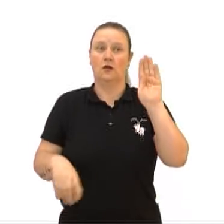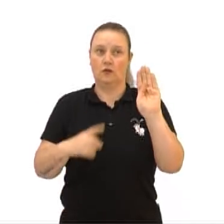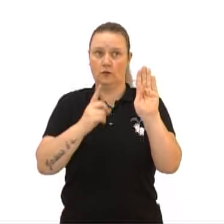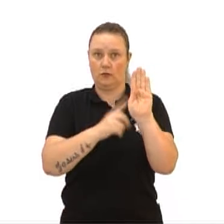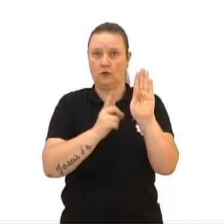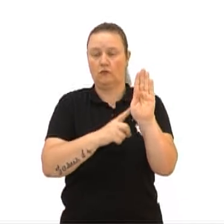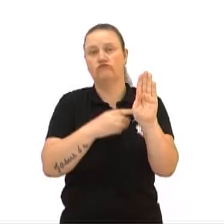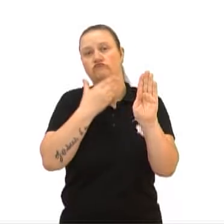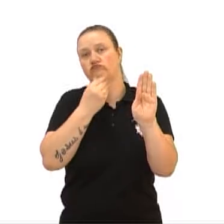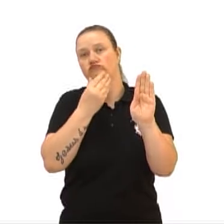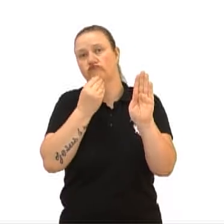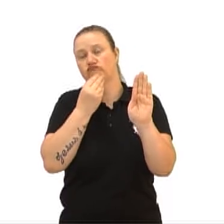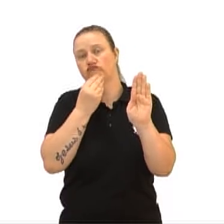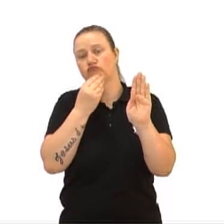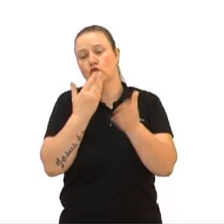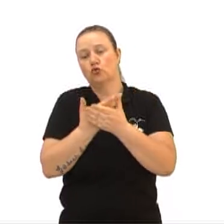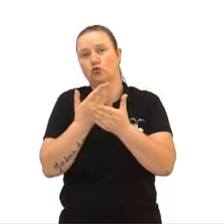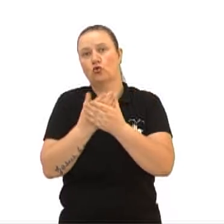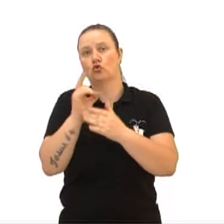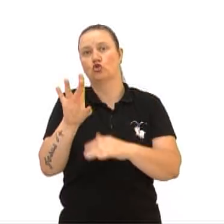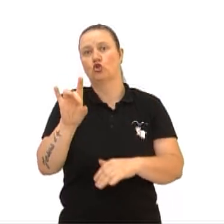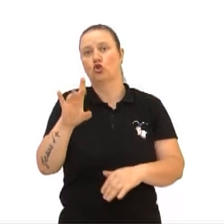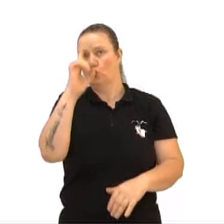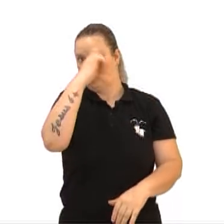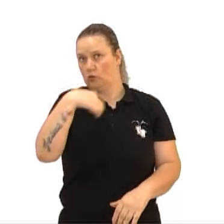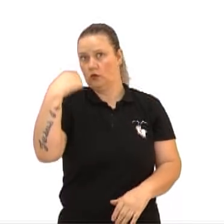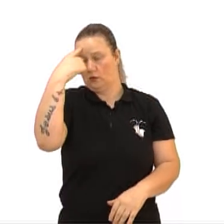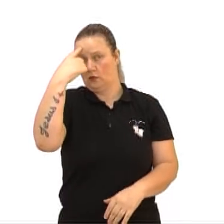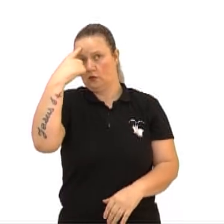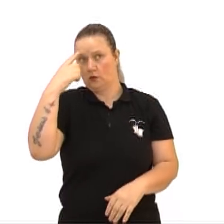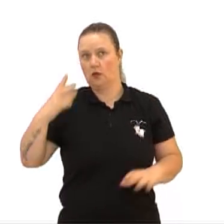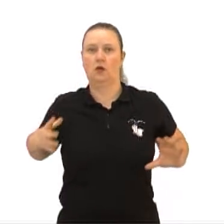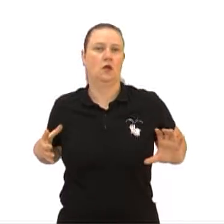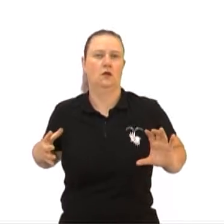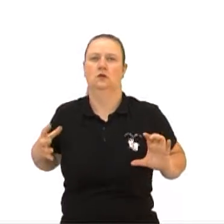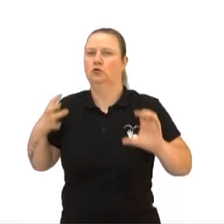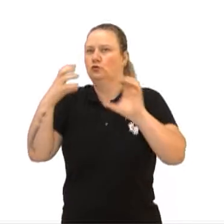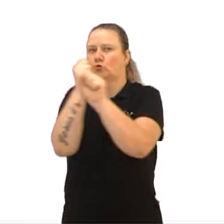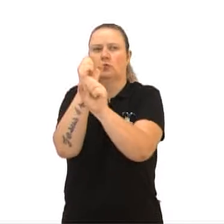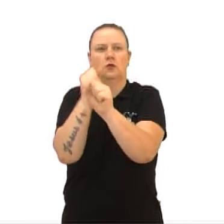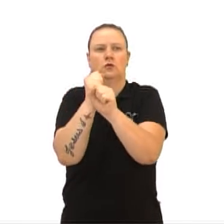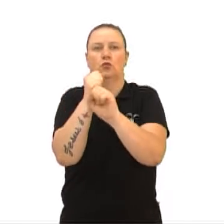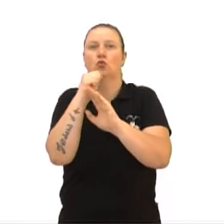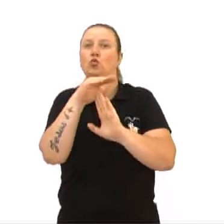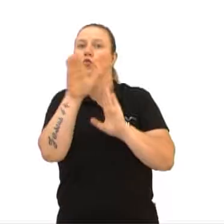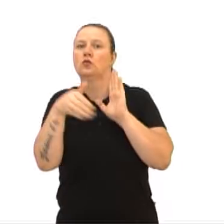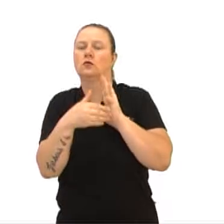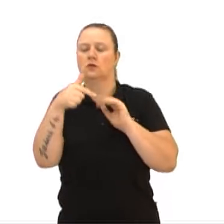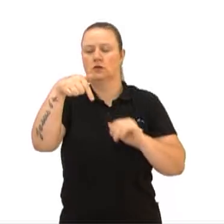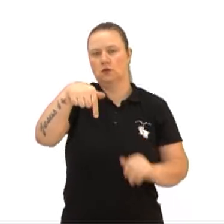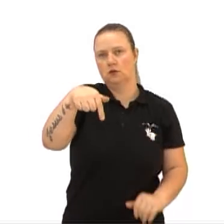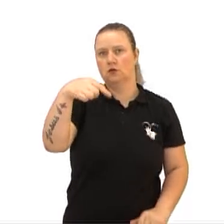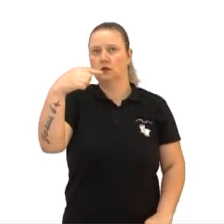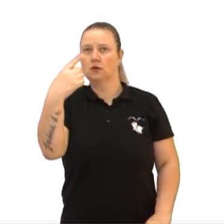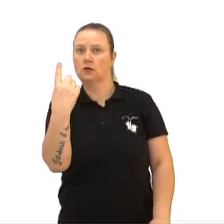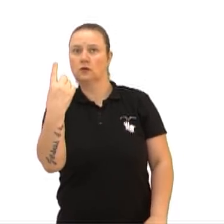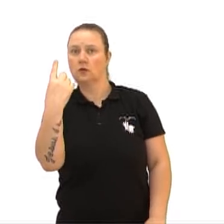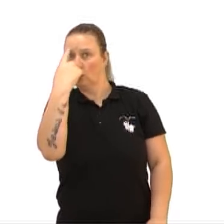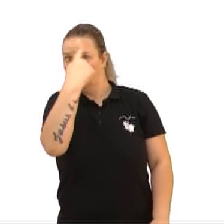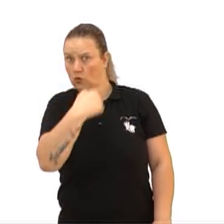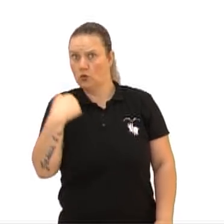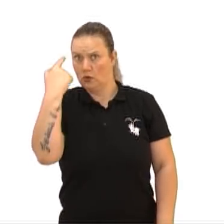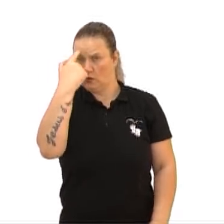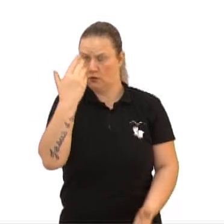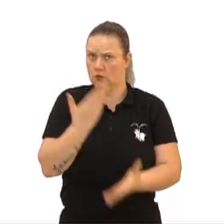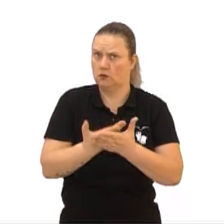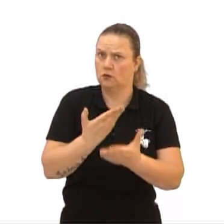estudou apenas 1 hora, né? E somando todas as horas gastas, os estudantes ali, 72, olha só, 71 horas,